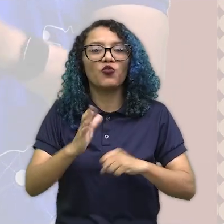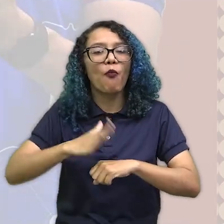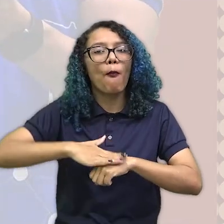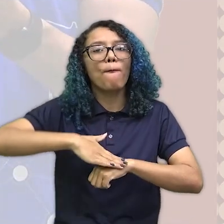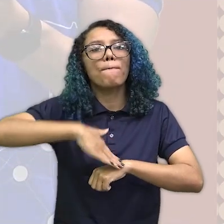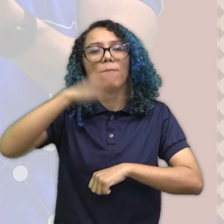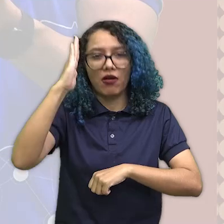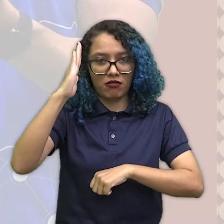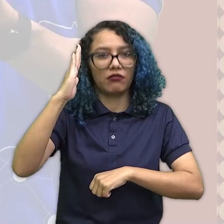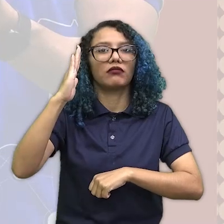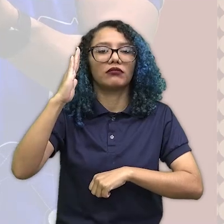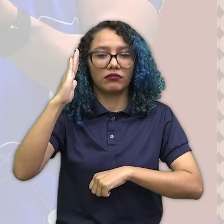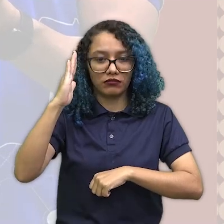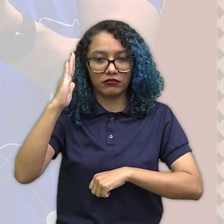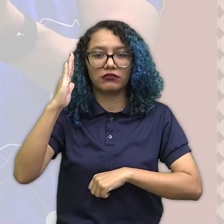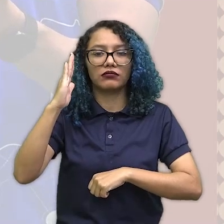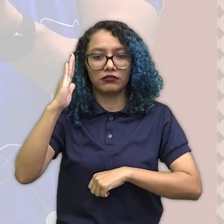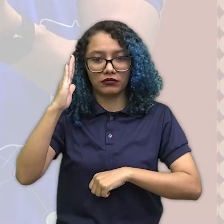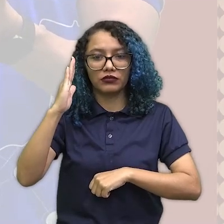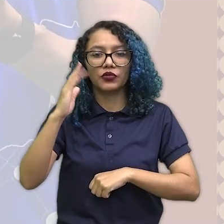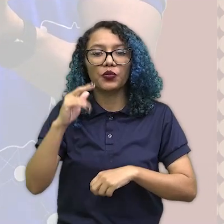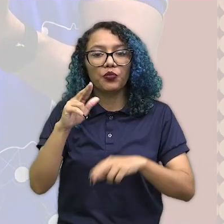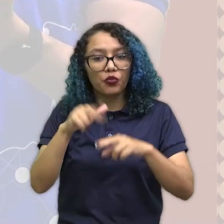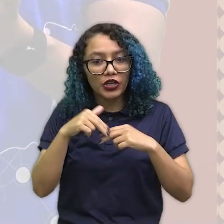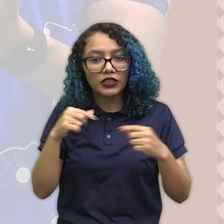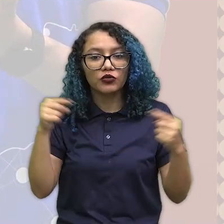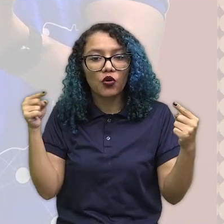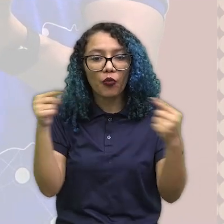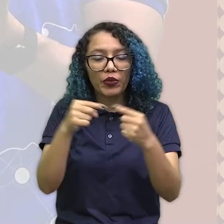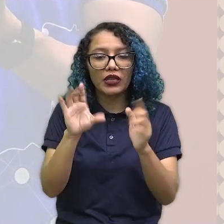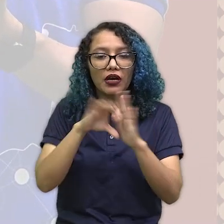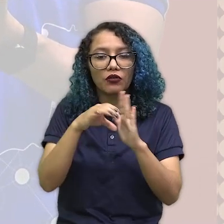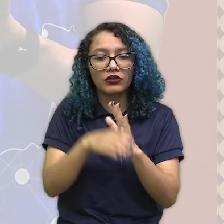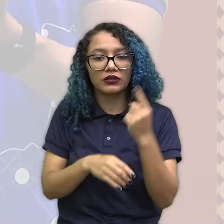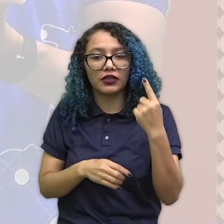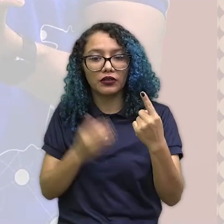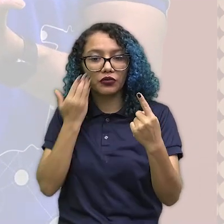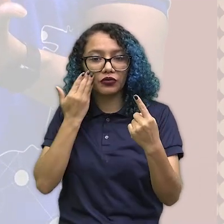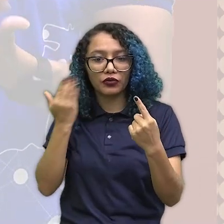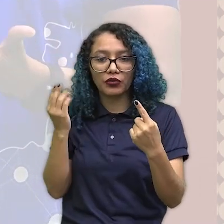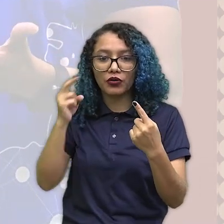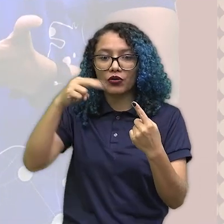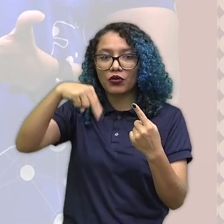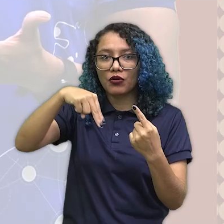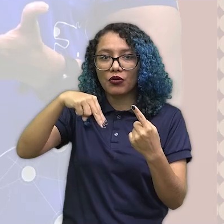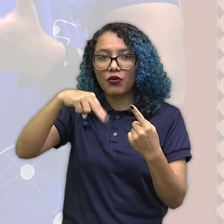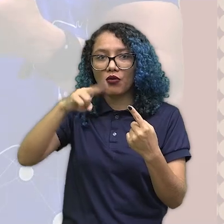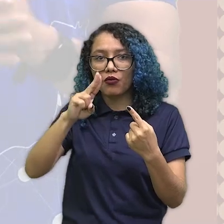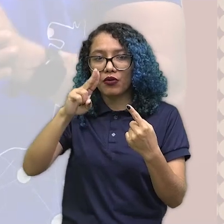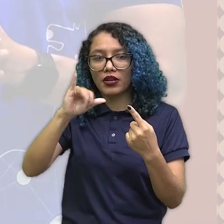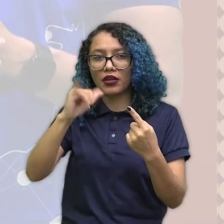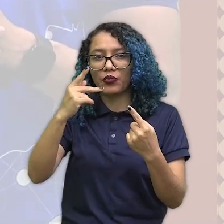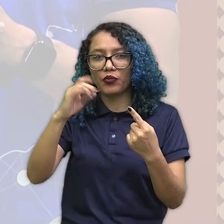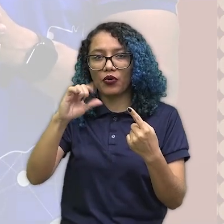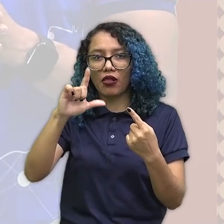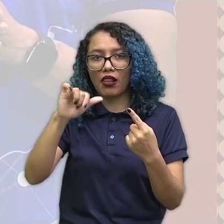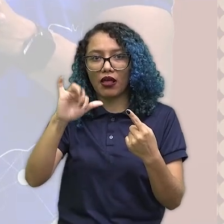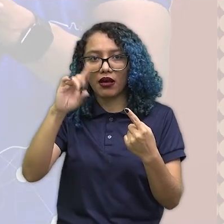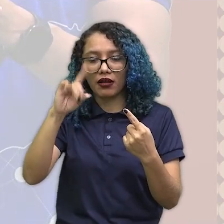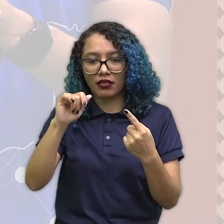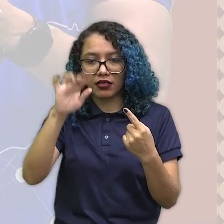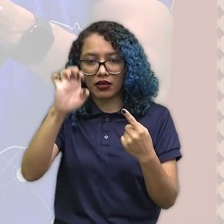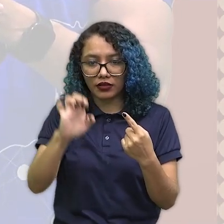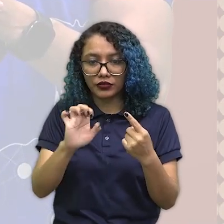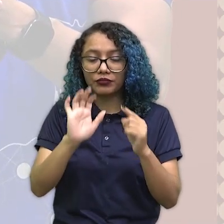estadunidense. Então a gente teria uma ordem considerada unipolar a partir do ponto de vista do poder militar. Mas a gente tem, a